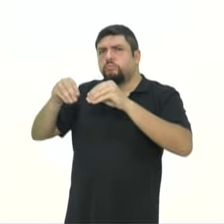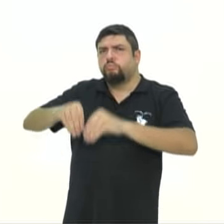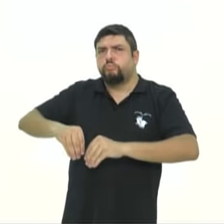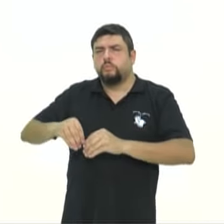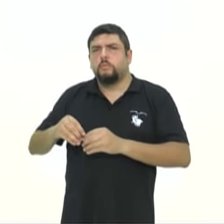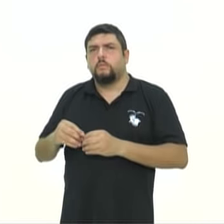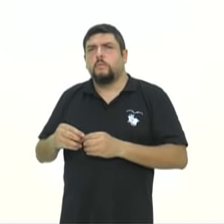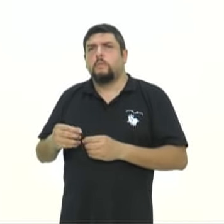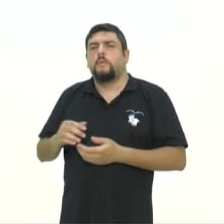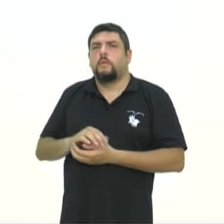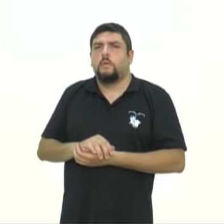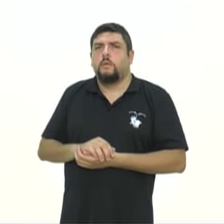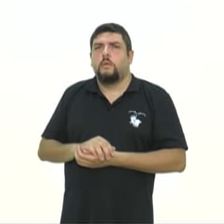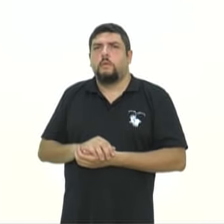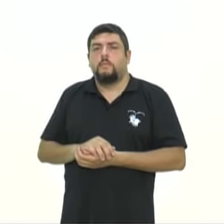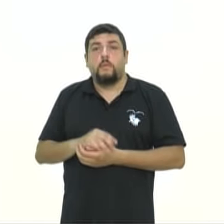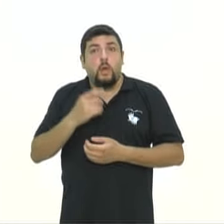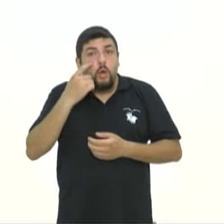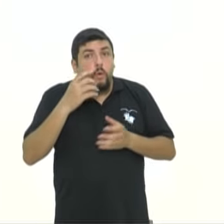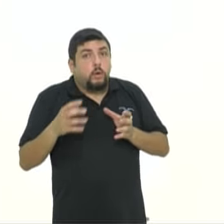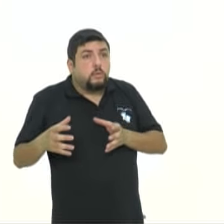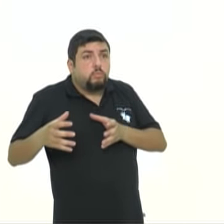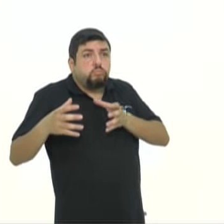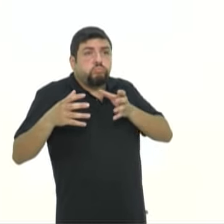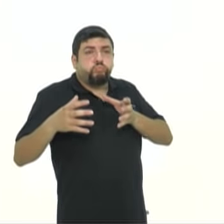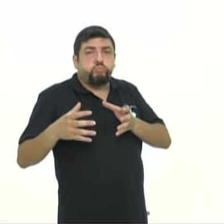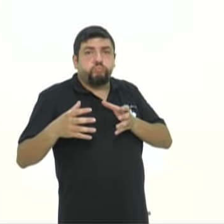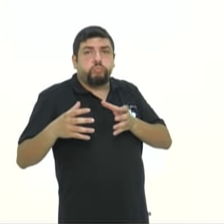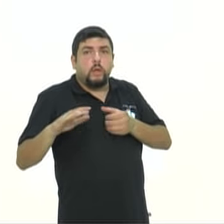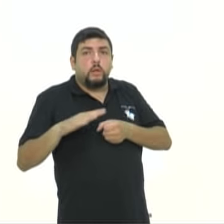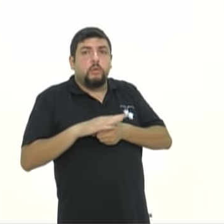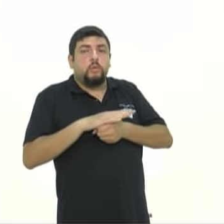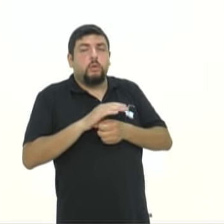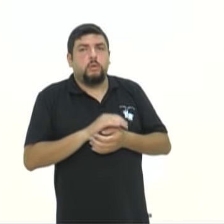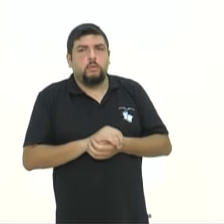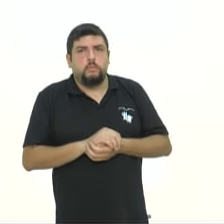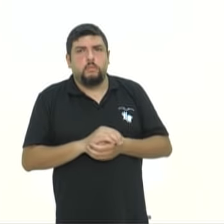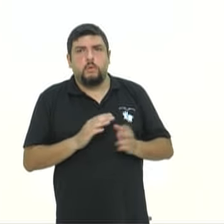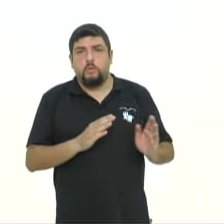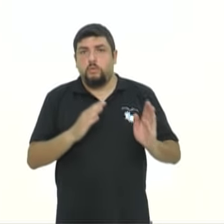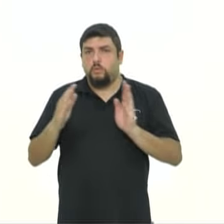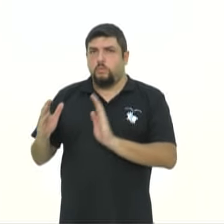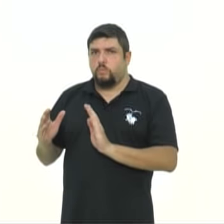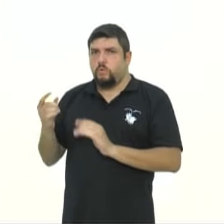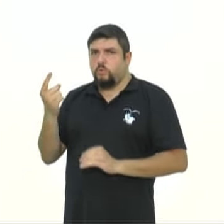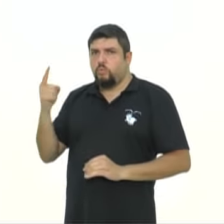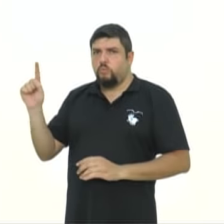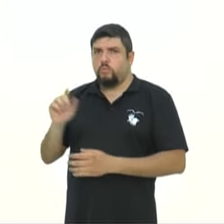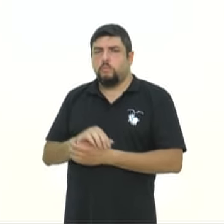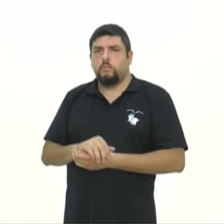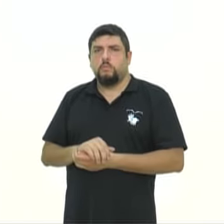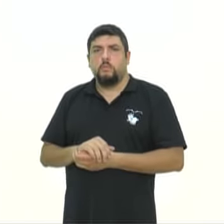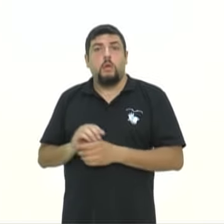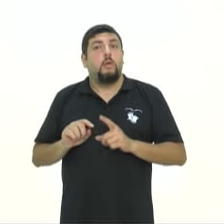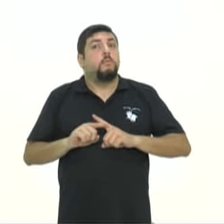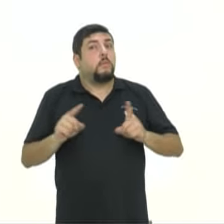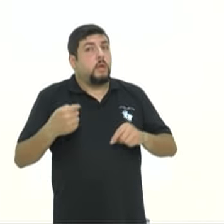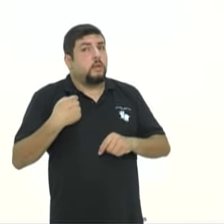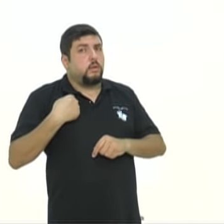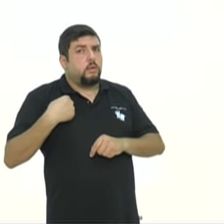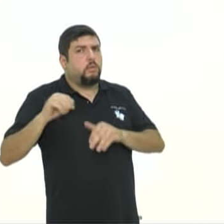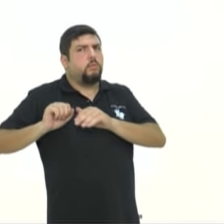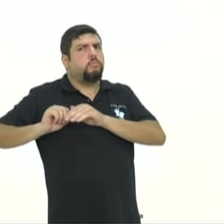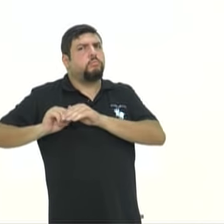como está cheio, diz a Mônica. No último quadrinho, a Mônica ainda, mas ainda vou ter que poupar por mais um